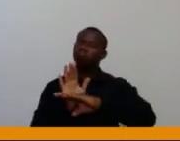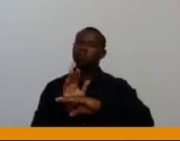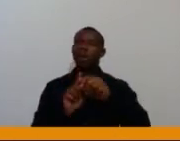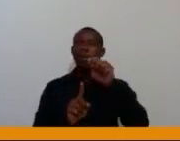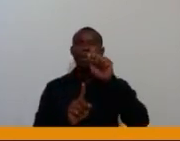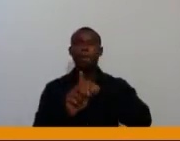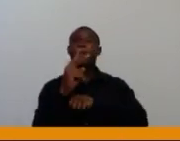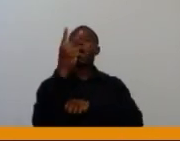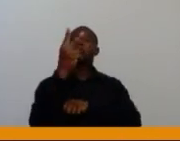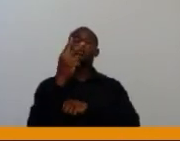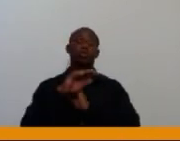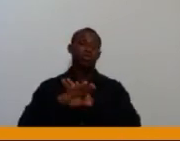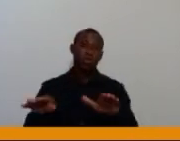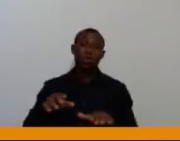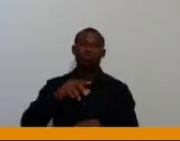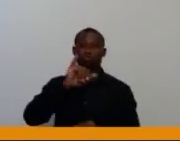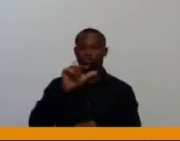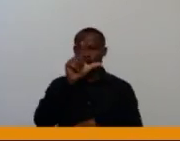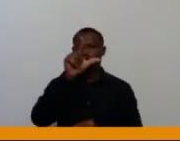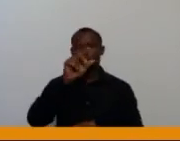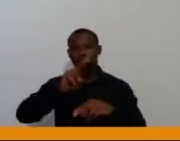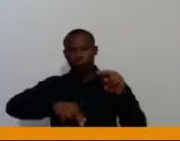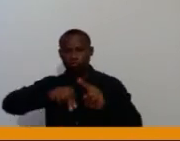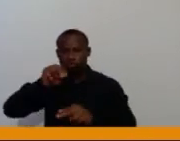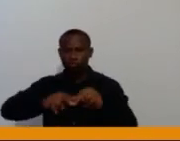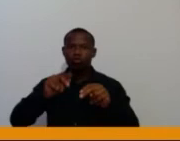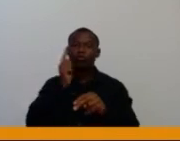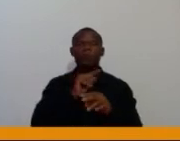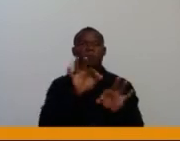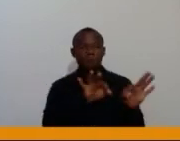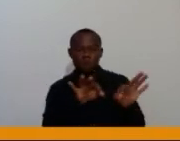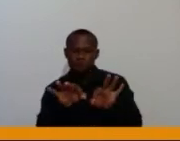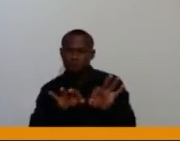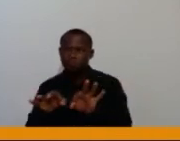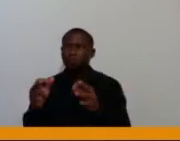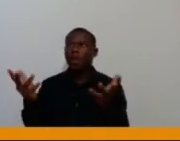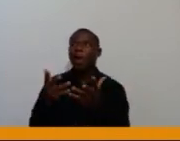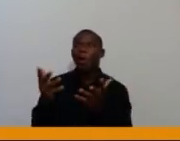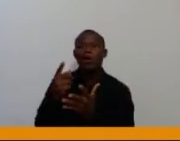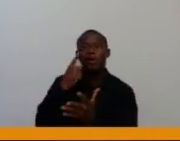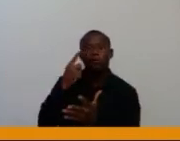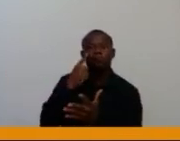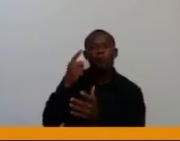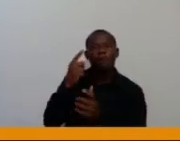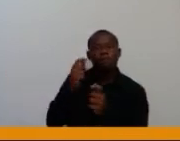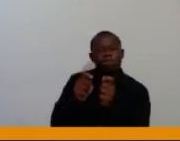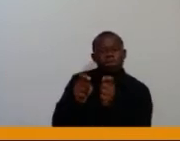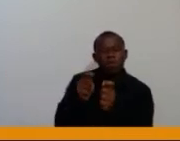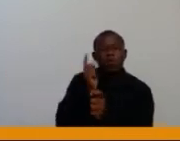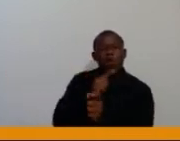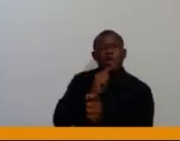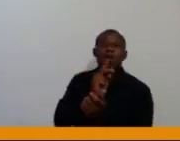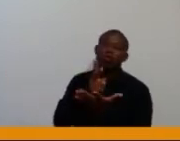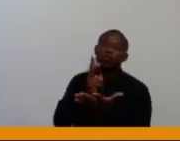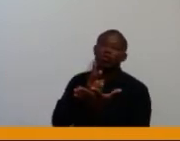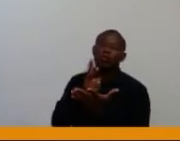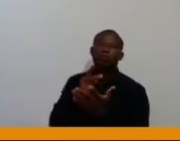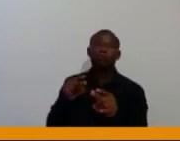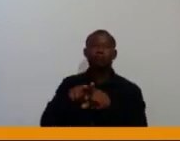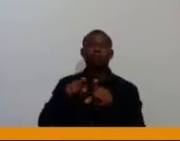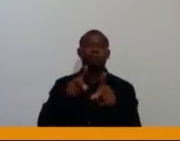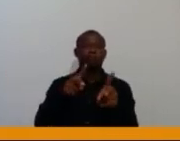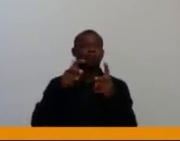né, meados de junho, julho. Agora a gente está avaliando isso. E a gente percebeu, obviamente, que também foi muito